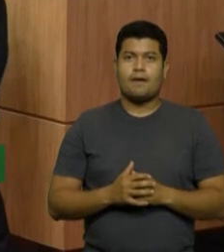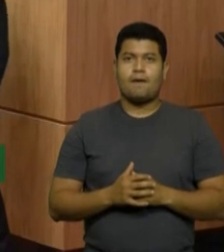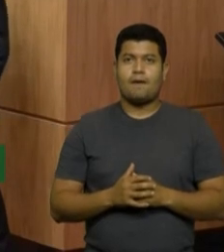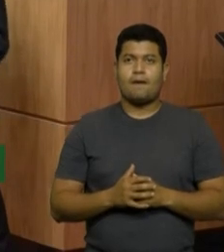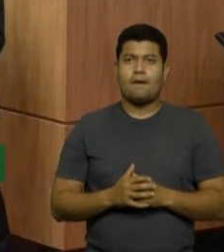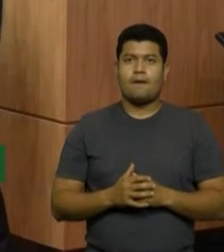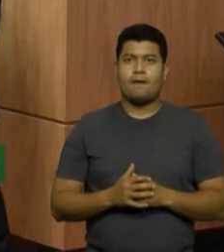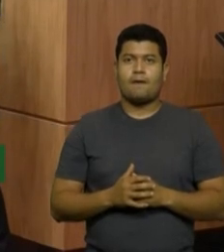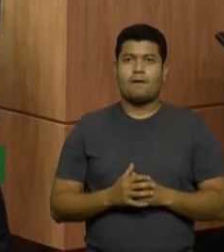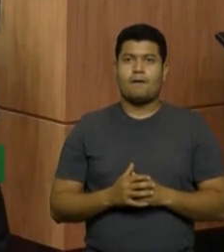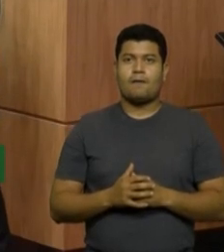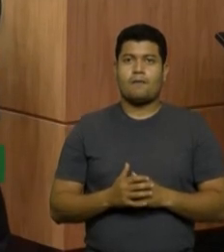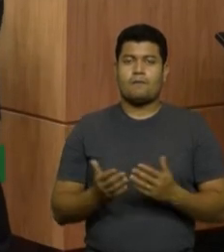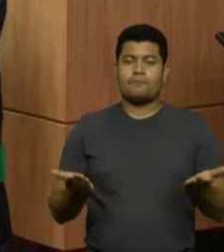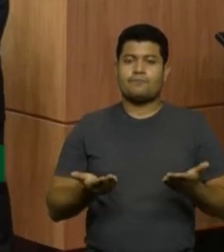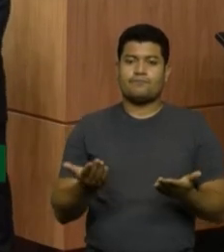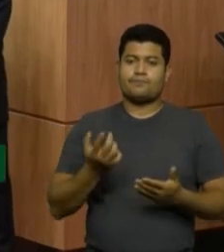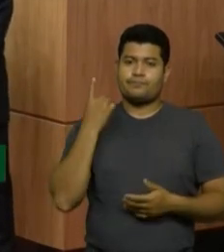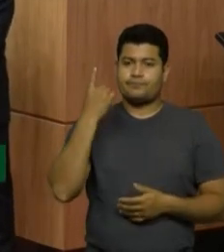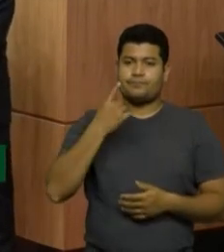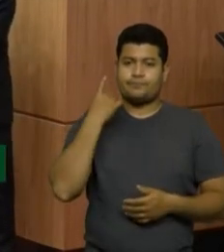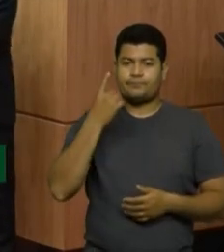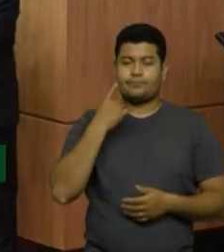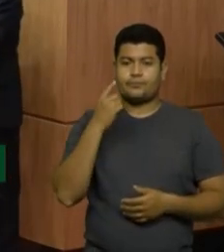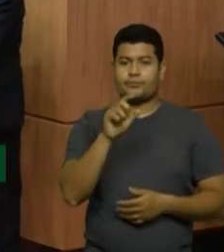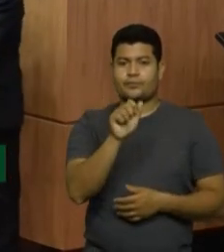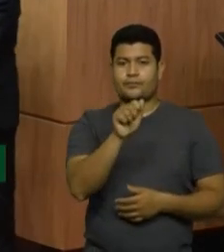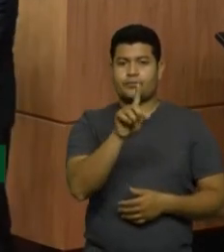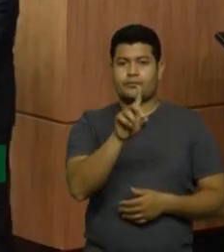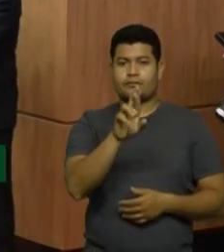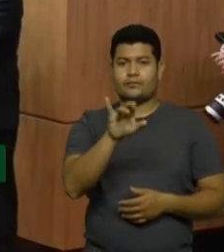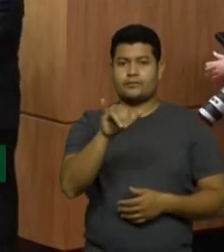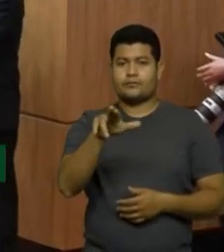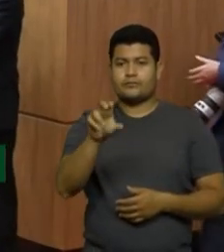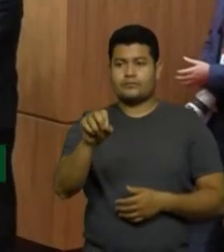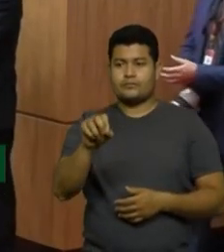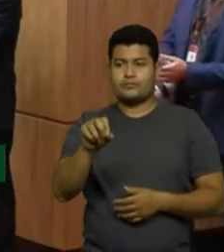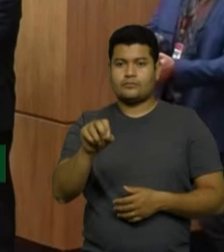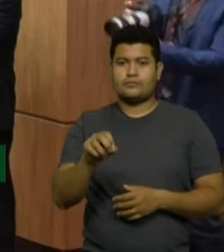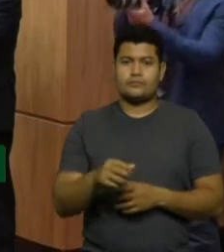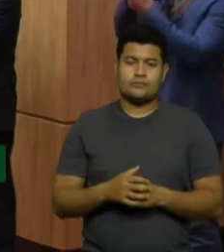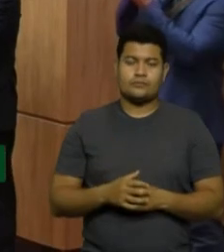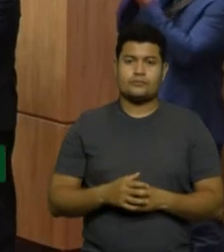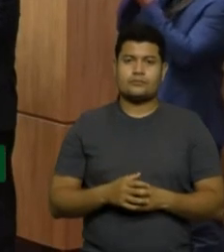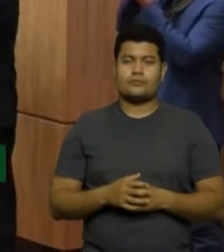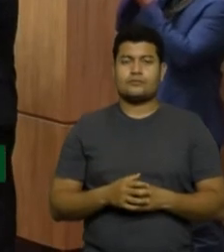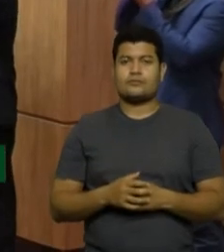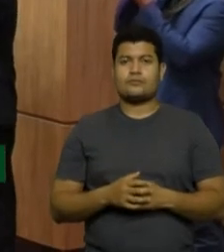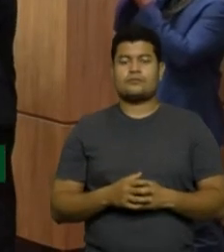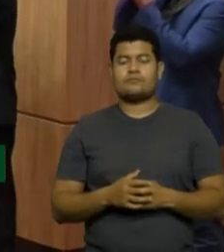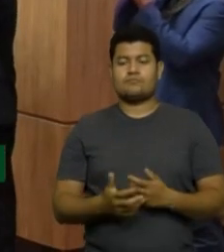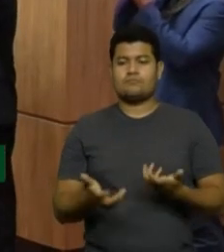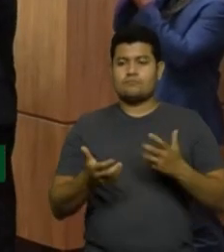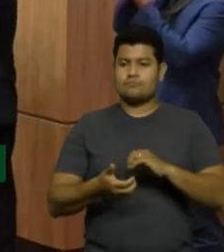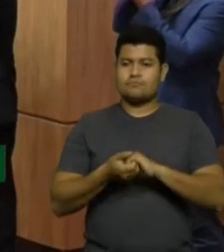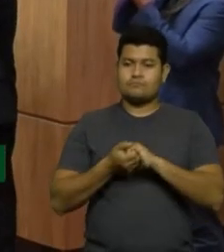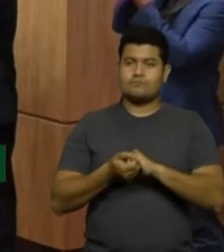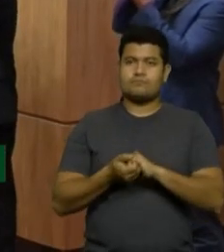também... Deputado Adriano Pereira. Cumprimentar o prefeito dele, a rainha, as princesas, a